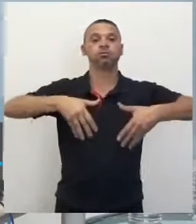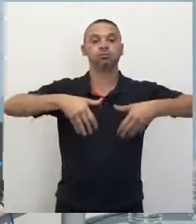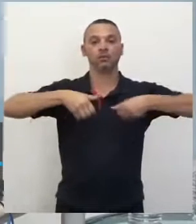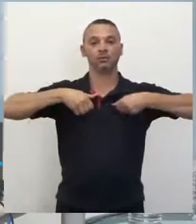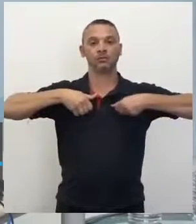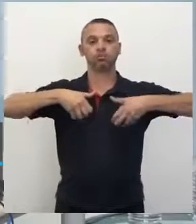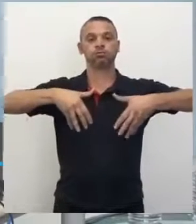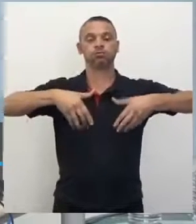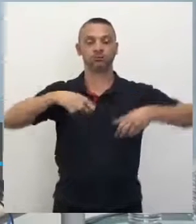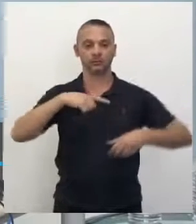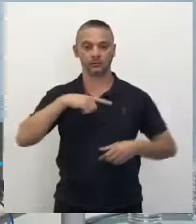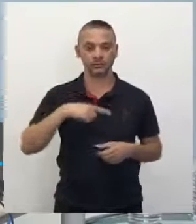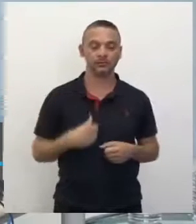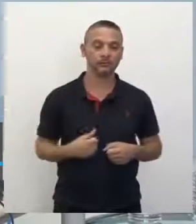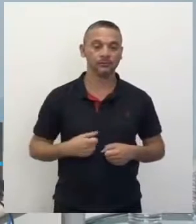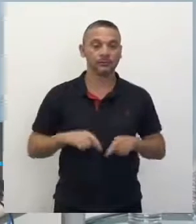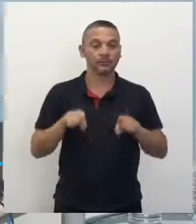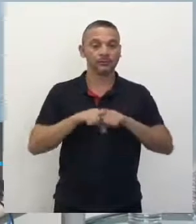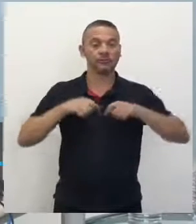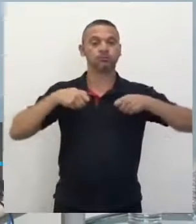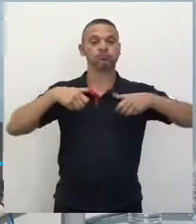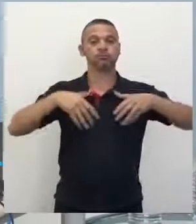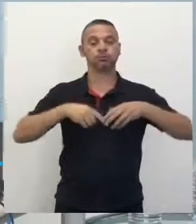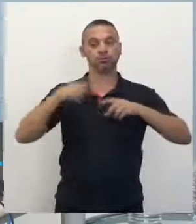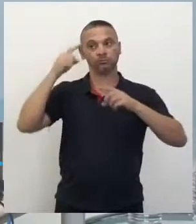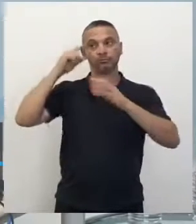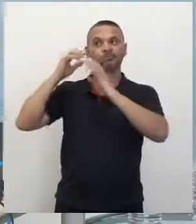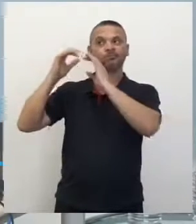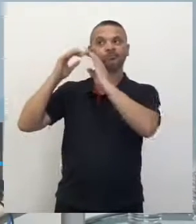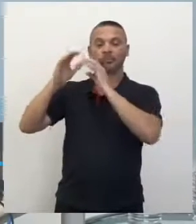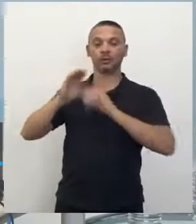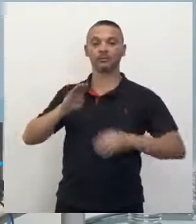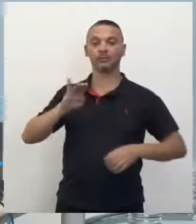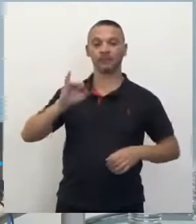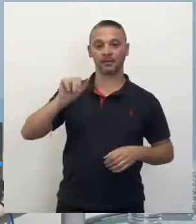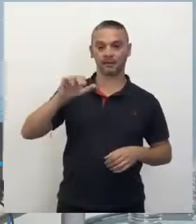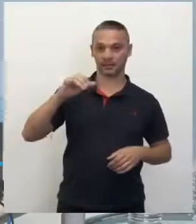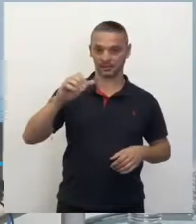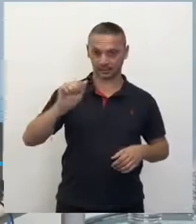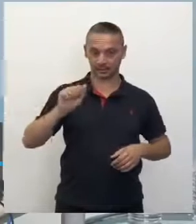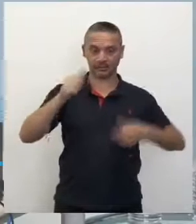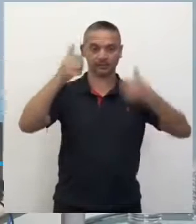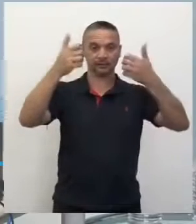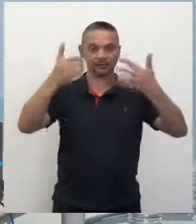Então tem pulmão, tem cérebro. Aqui a Bianca, acho que é Pimenta, também escreveu